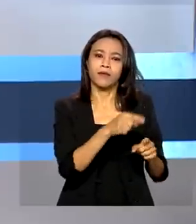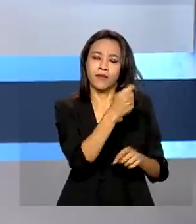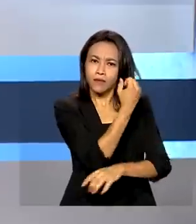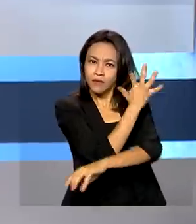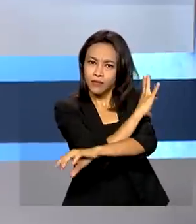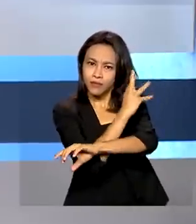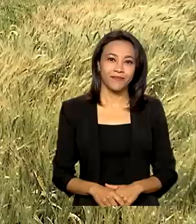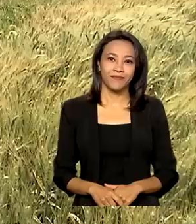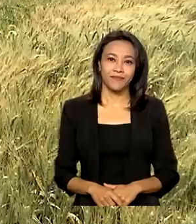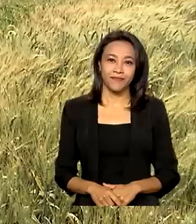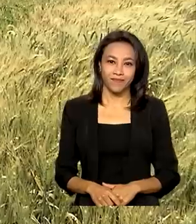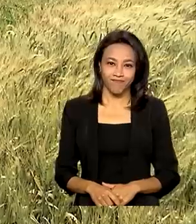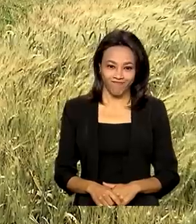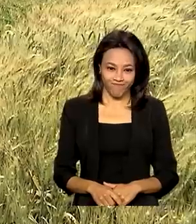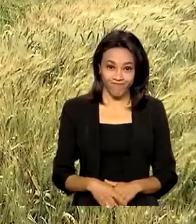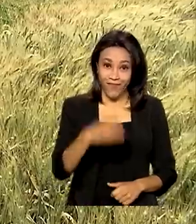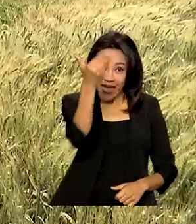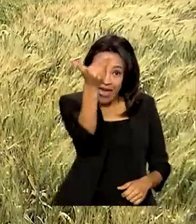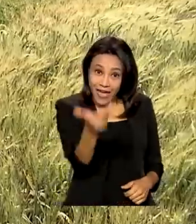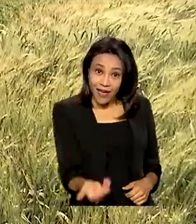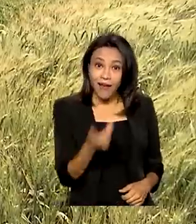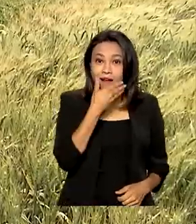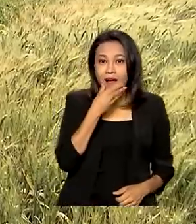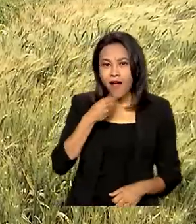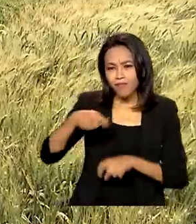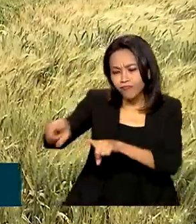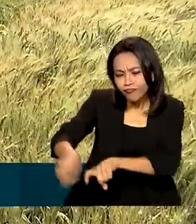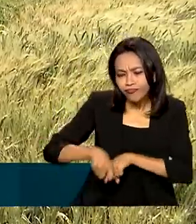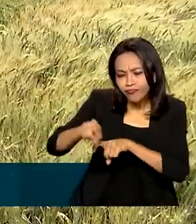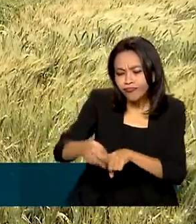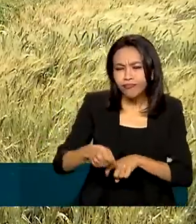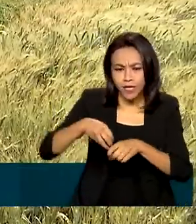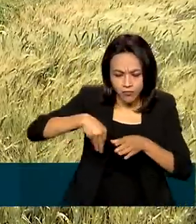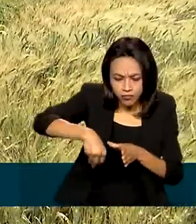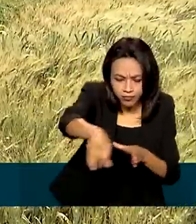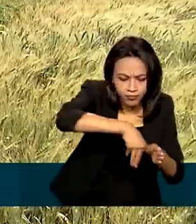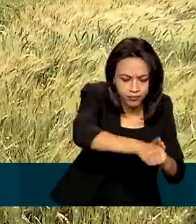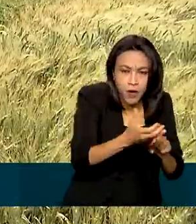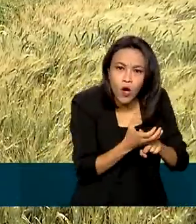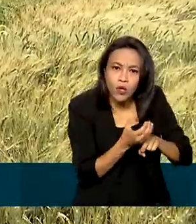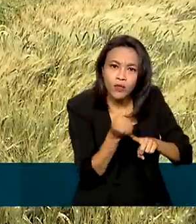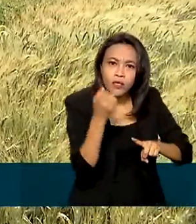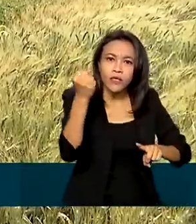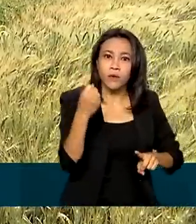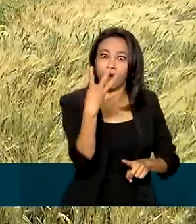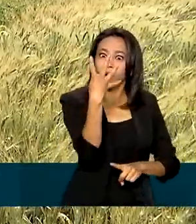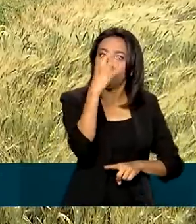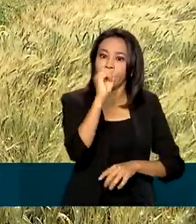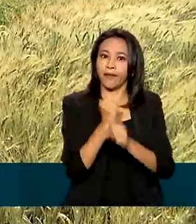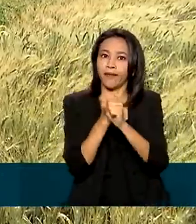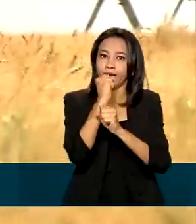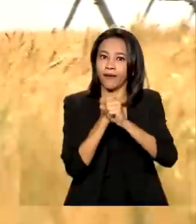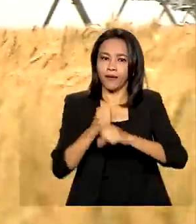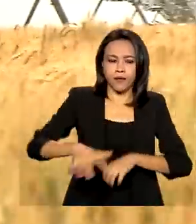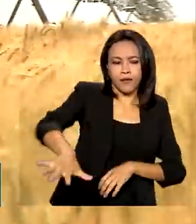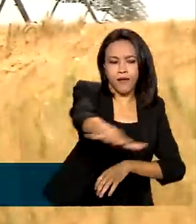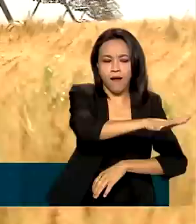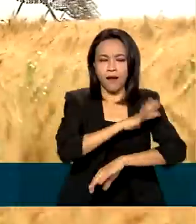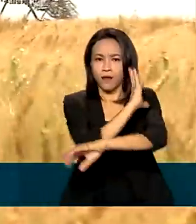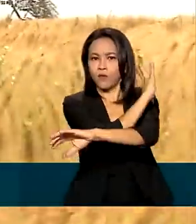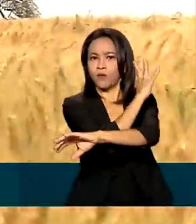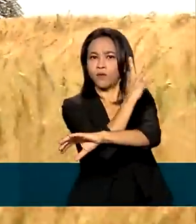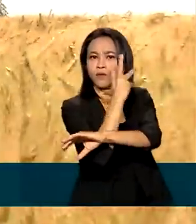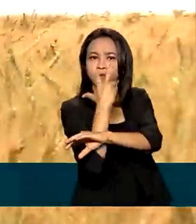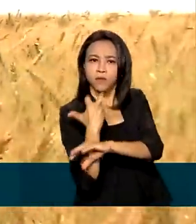do país este agricultor cultiva trigo a 40 anos na região do Cerrado Ele